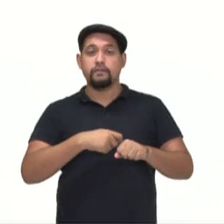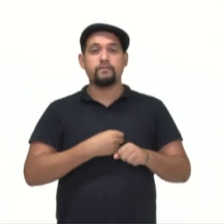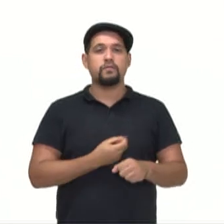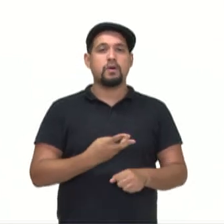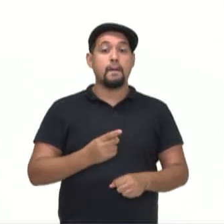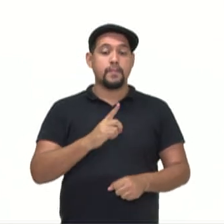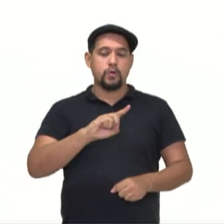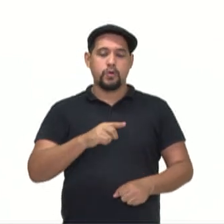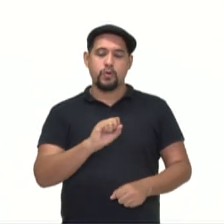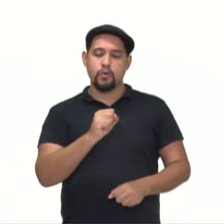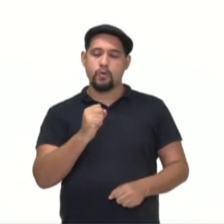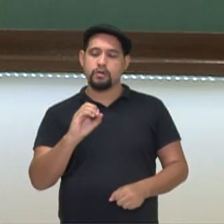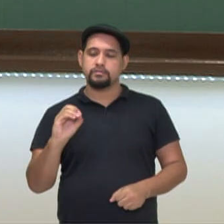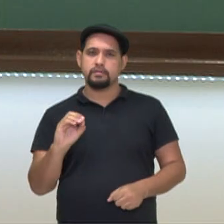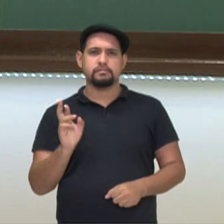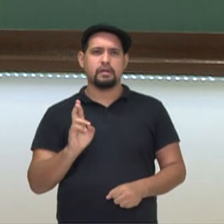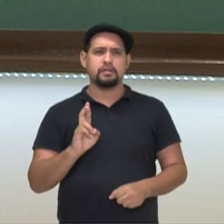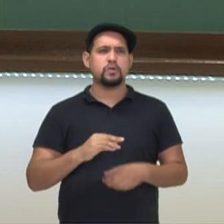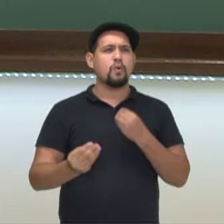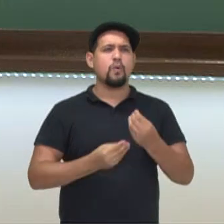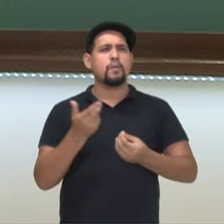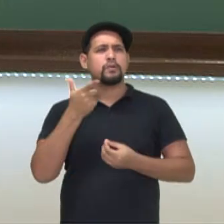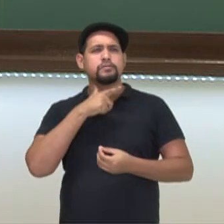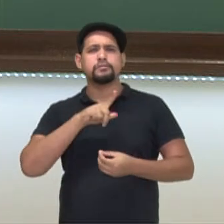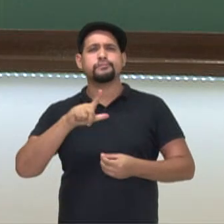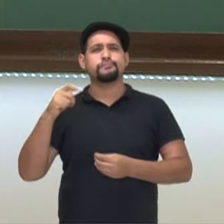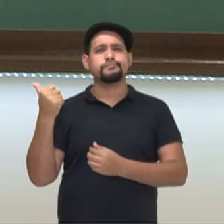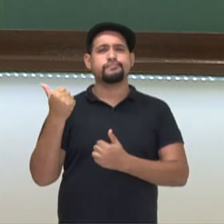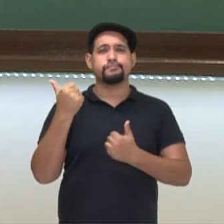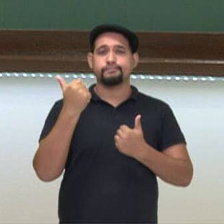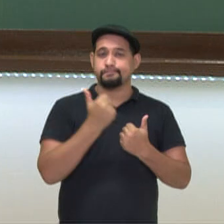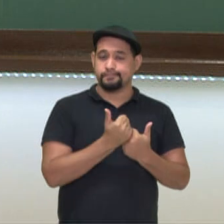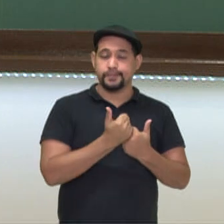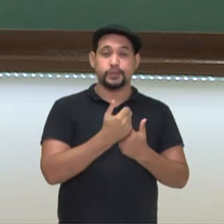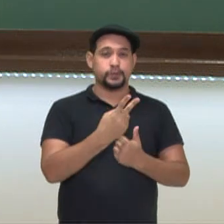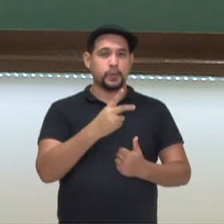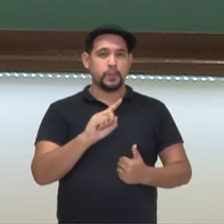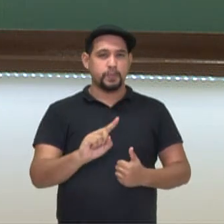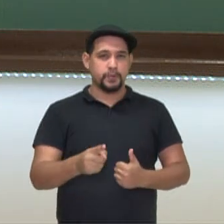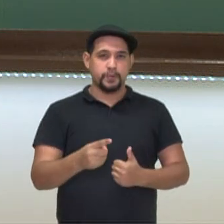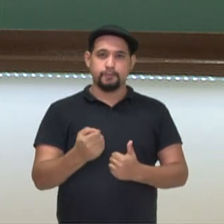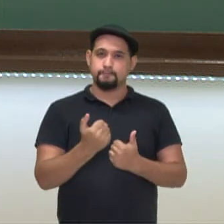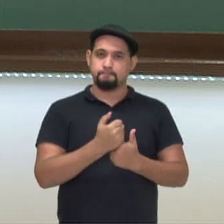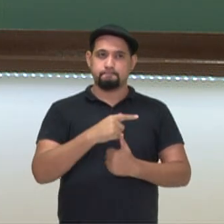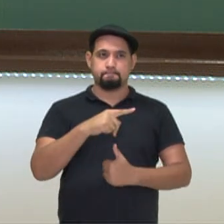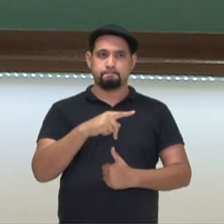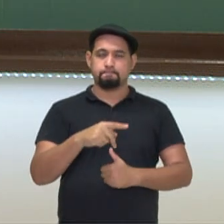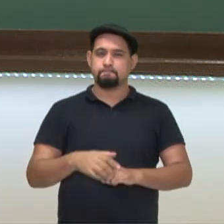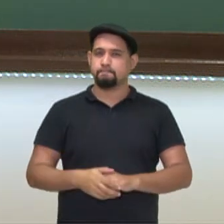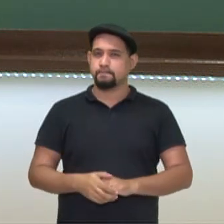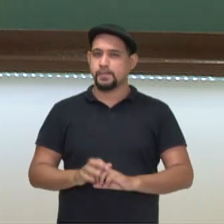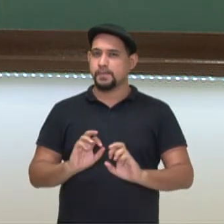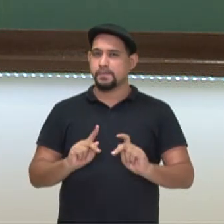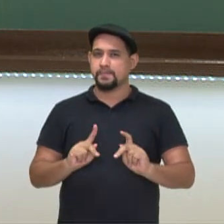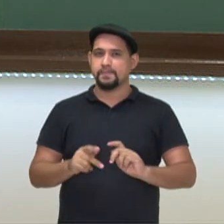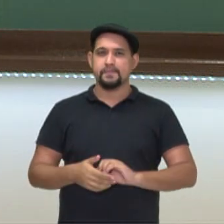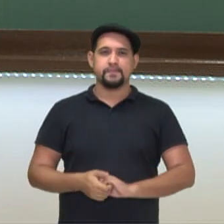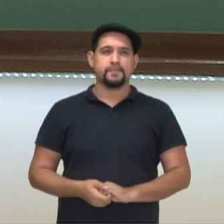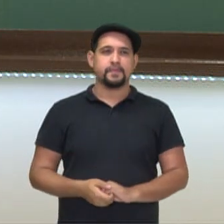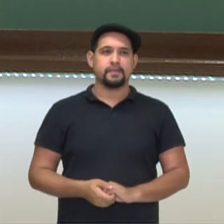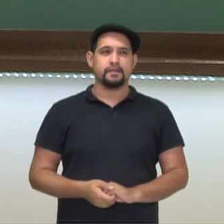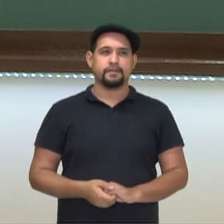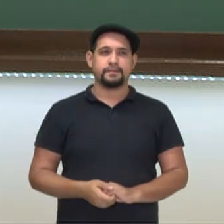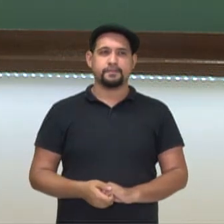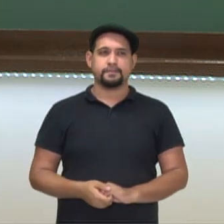gastar R$1.800. Como que eu consegui? Substituindo o 2.000 no lugar do P. Beleza? Muito